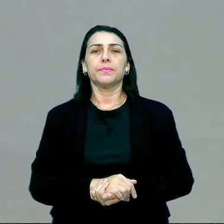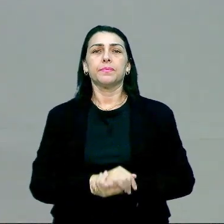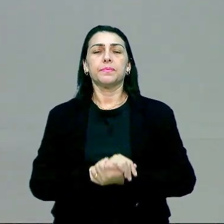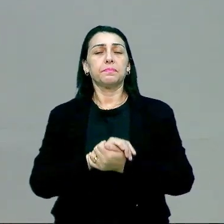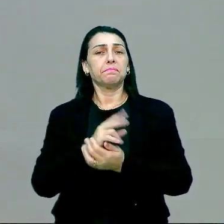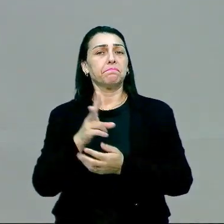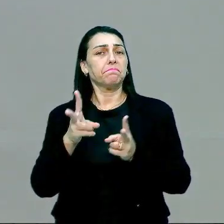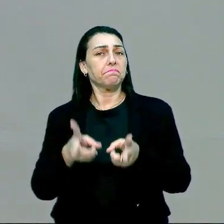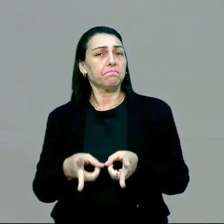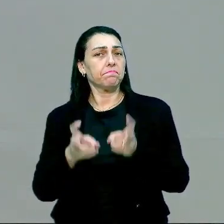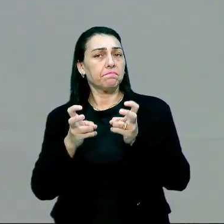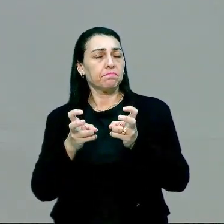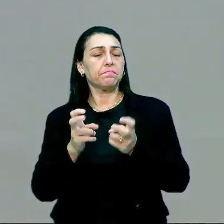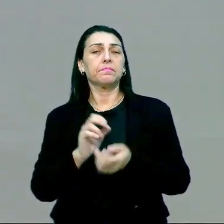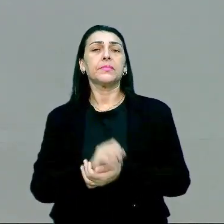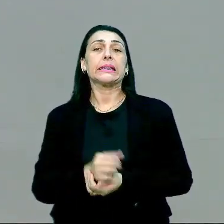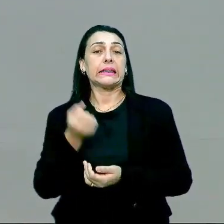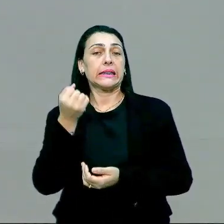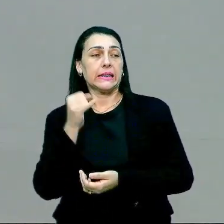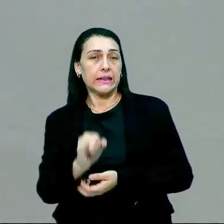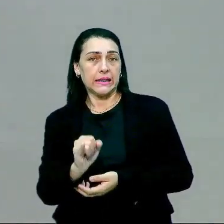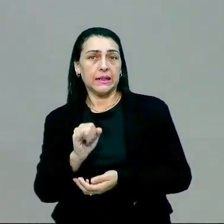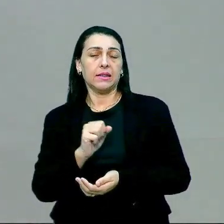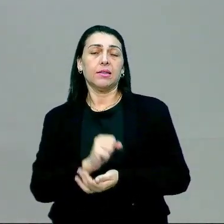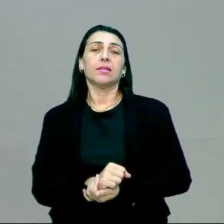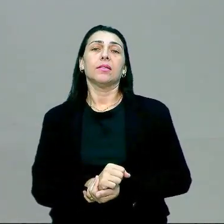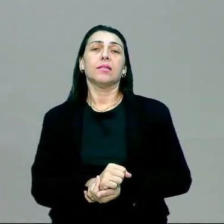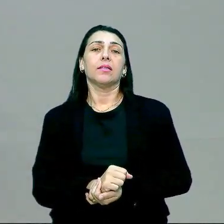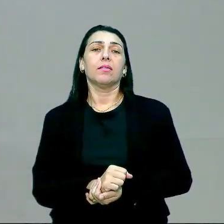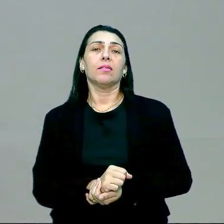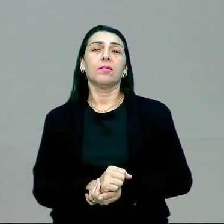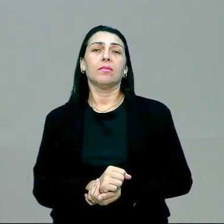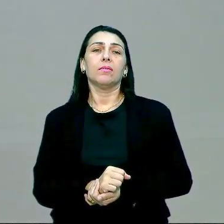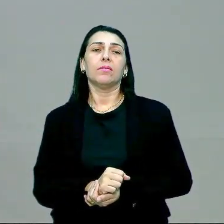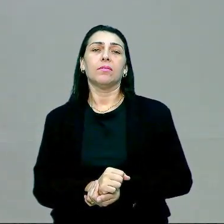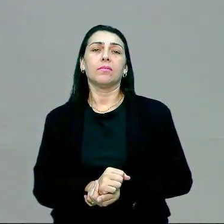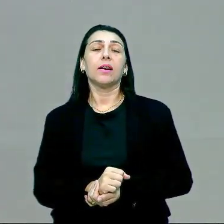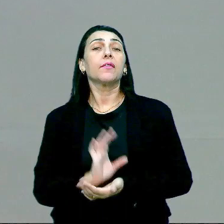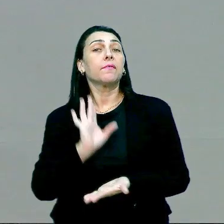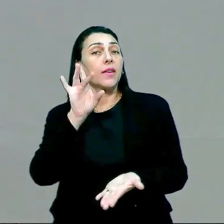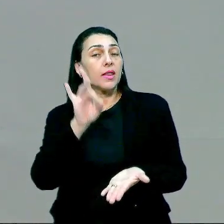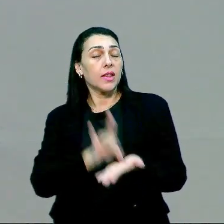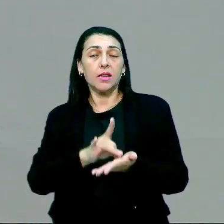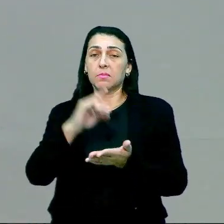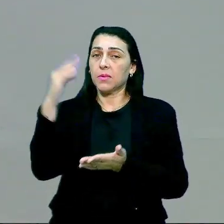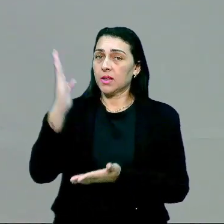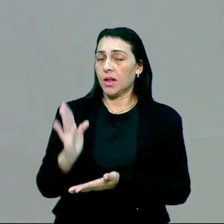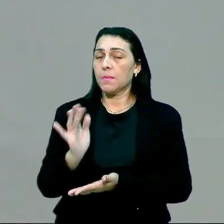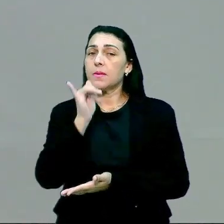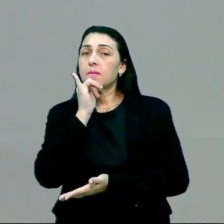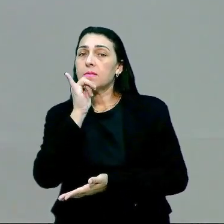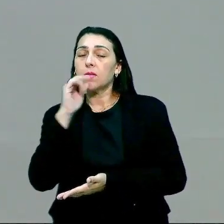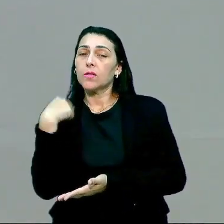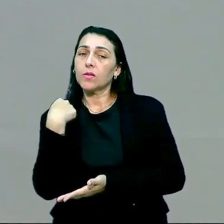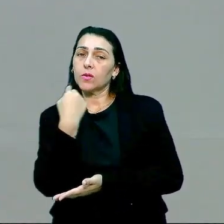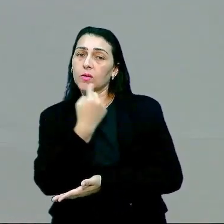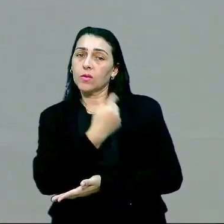bem atenção. Se nós levarmos em consideração a realidade brasileira,